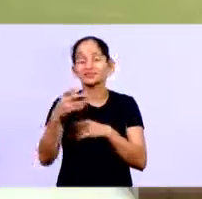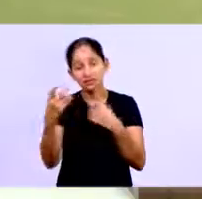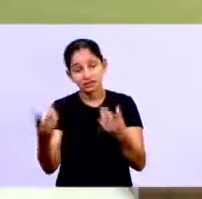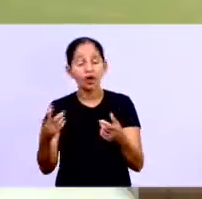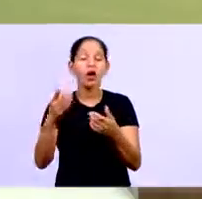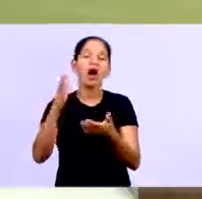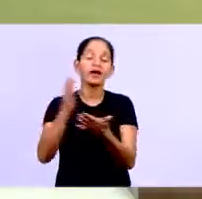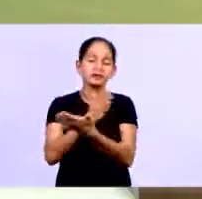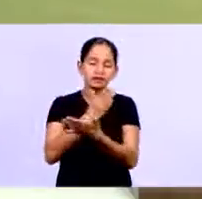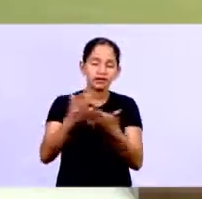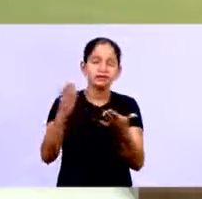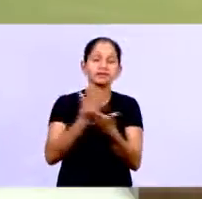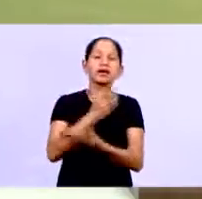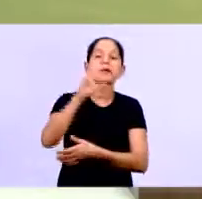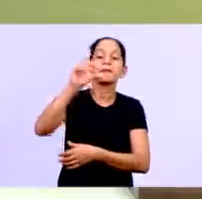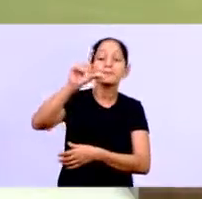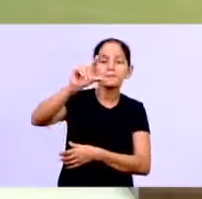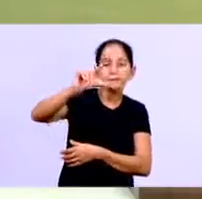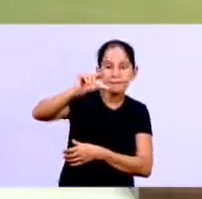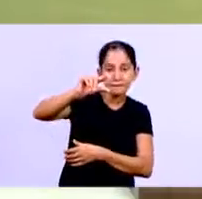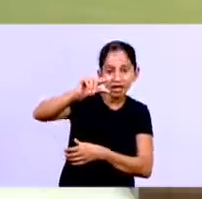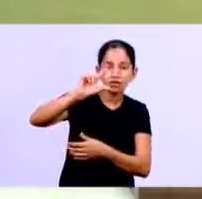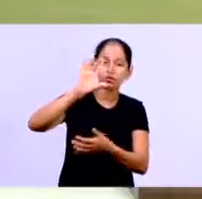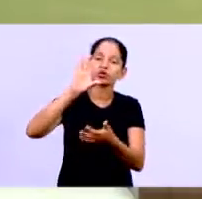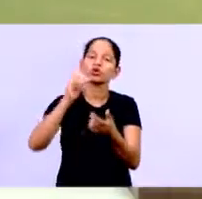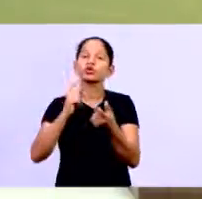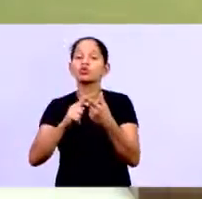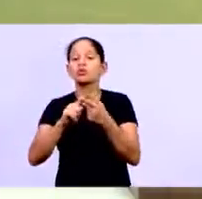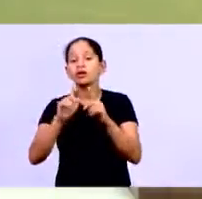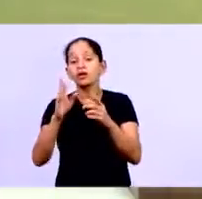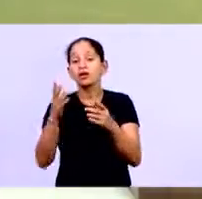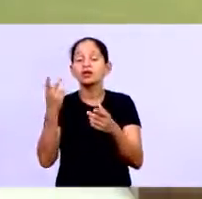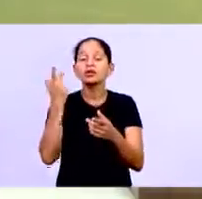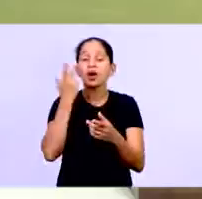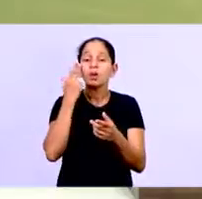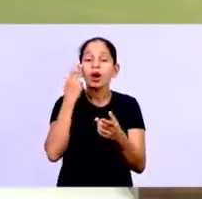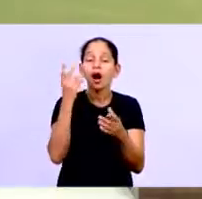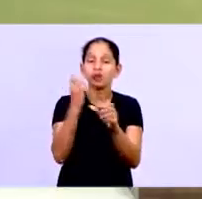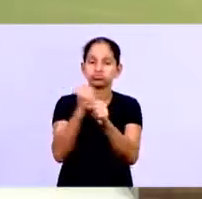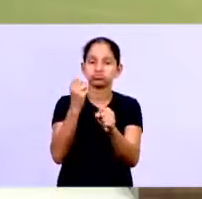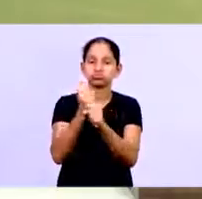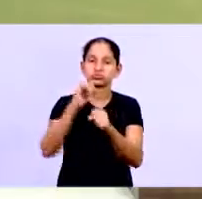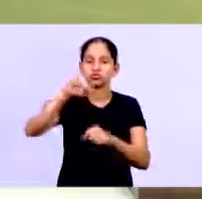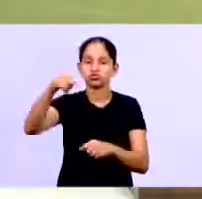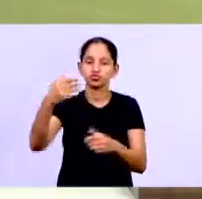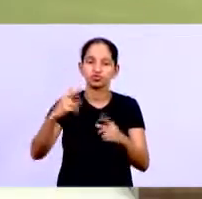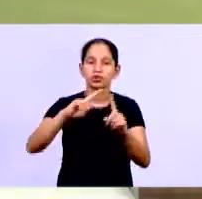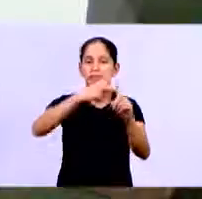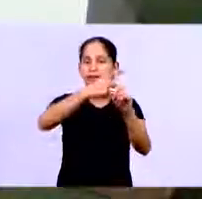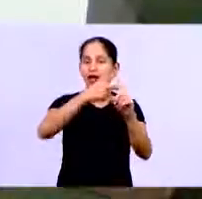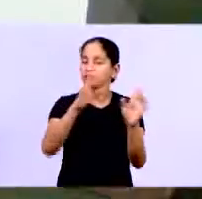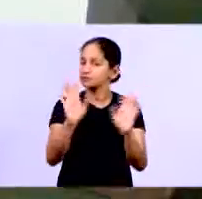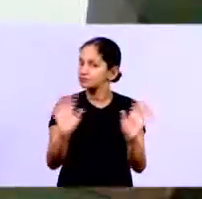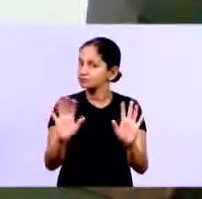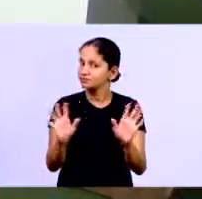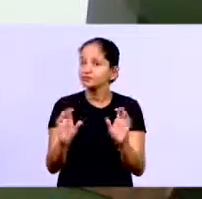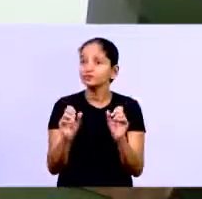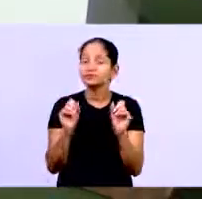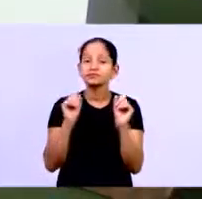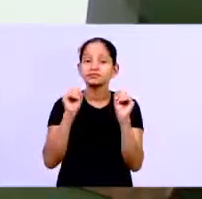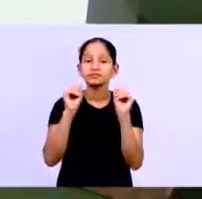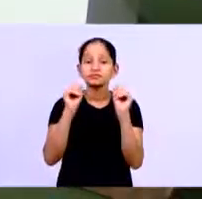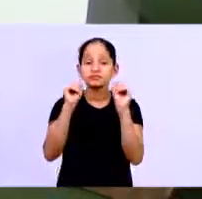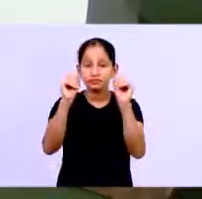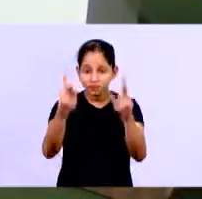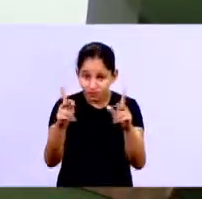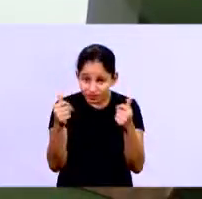tendem a ficar menor do que realmente a parcela que você está pagando, que seria corrente. Dá para encaixar naqueles exercícios que